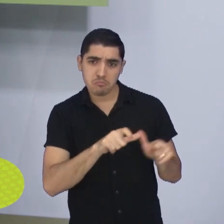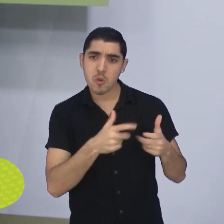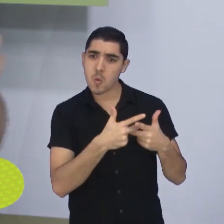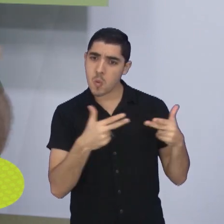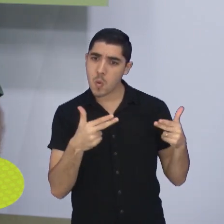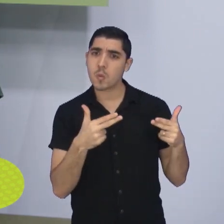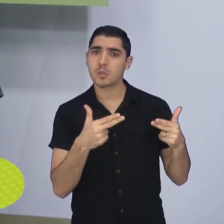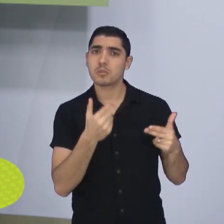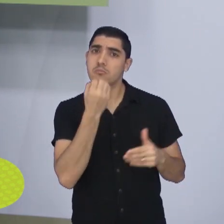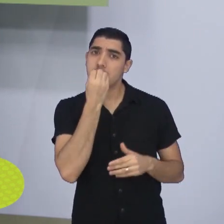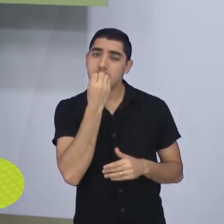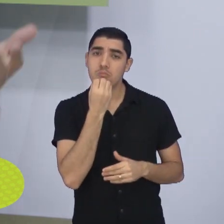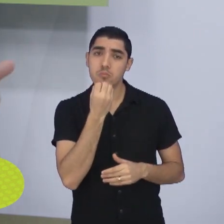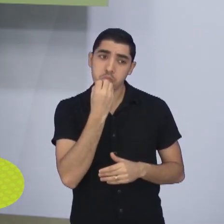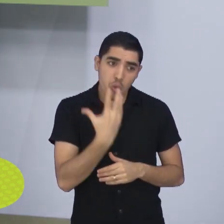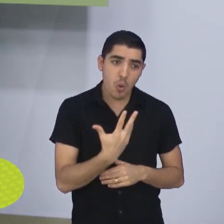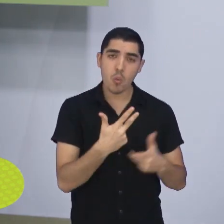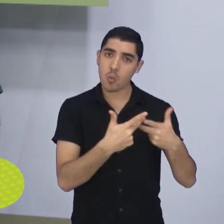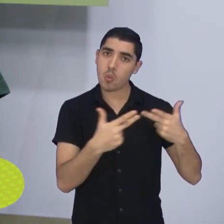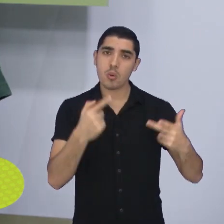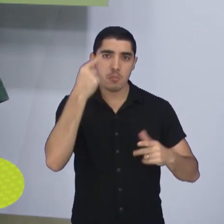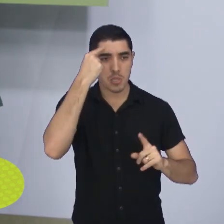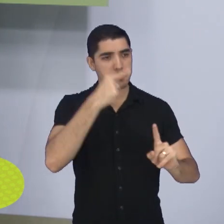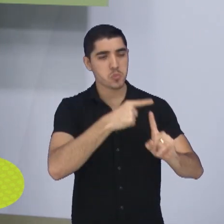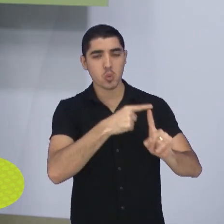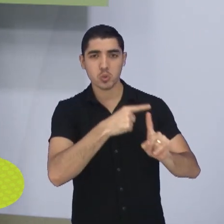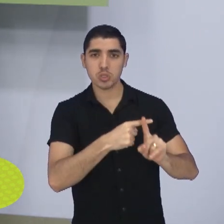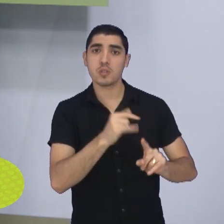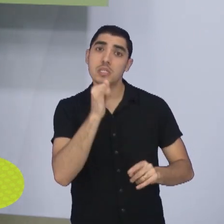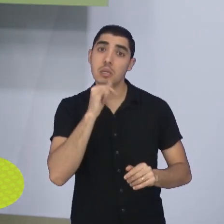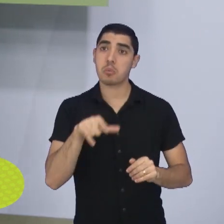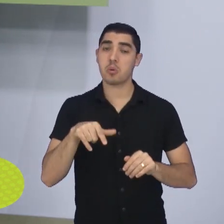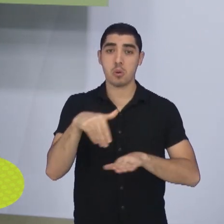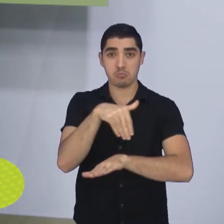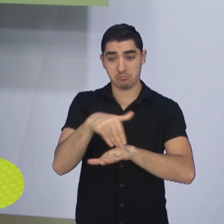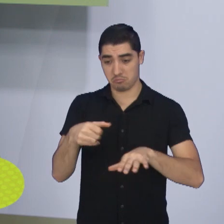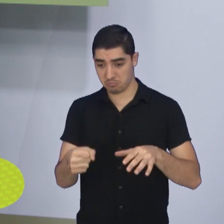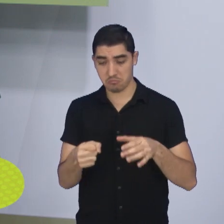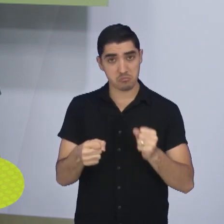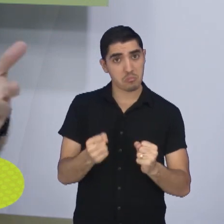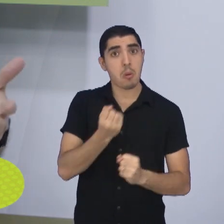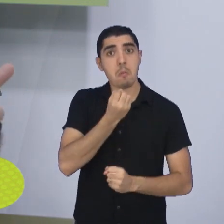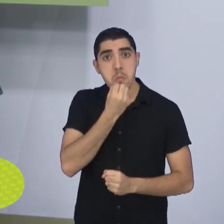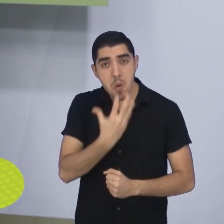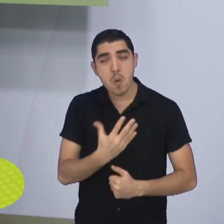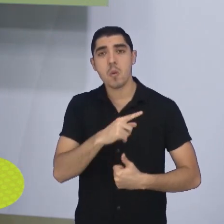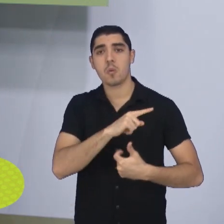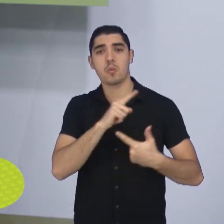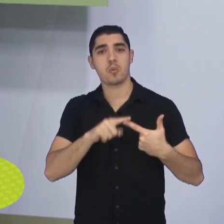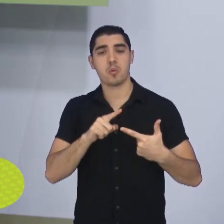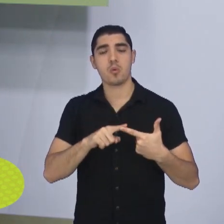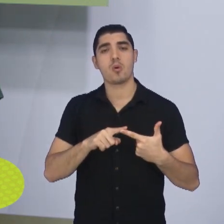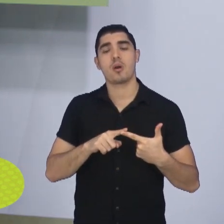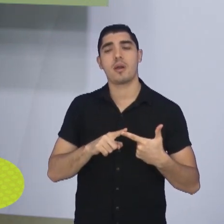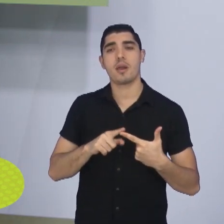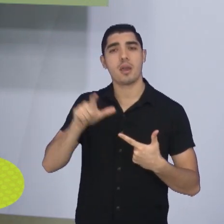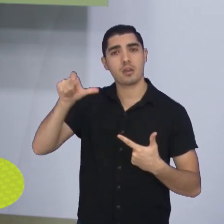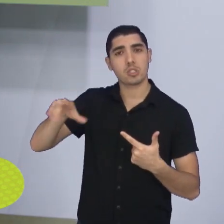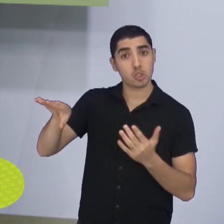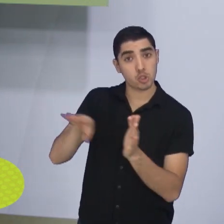alguns pontos a ser tirados positivamente, né, como a zaga, né, como o Paulo falou na matéria, o menino que